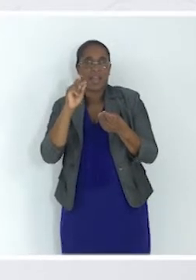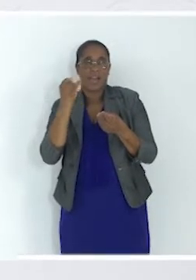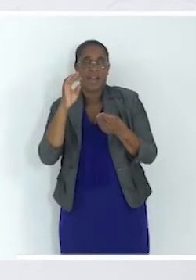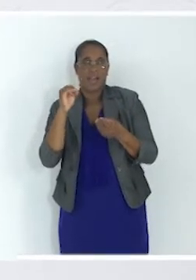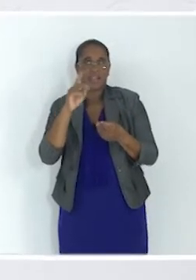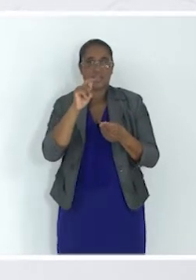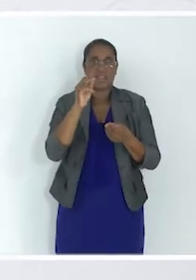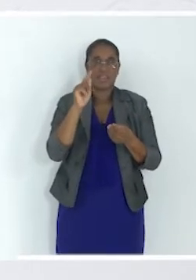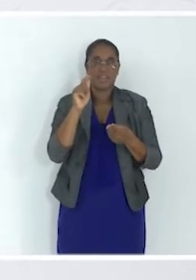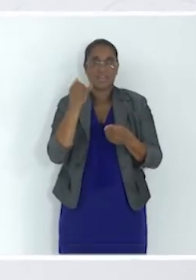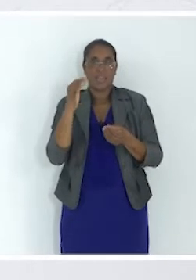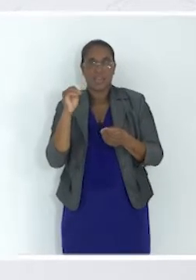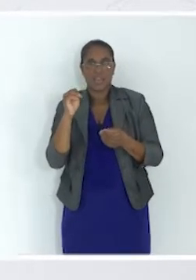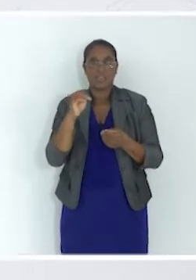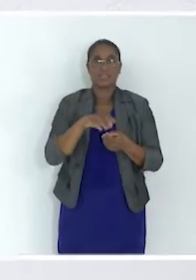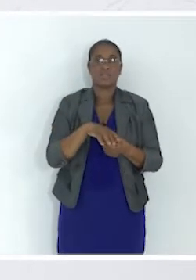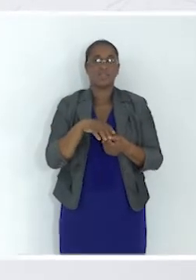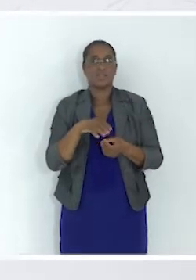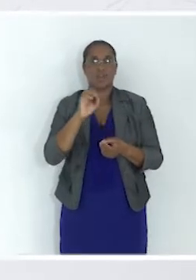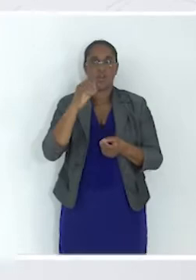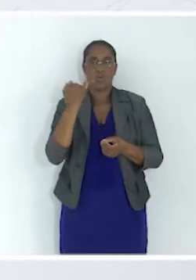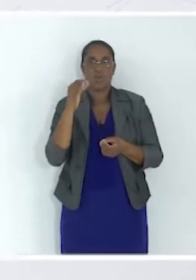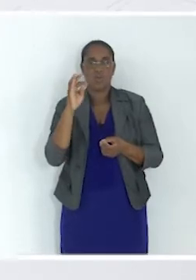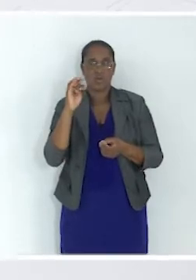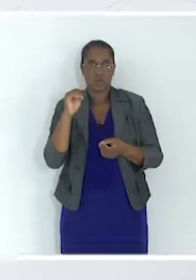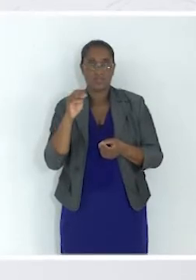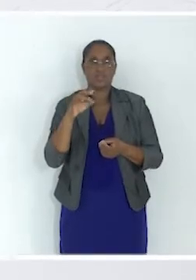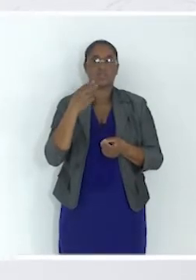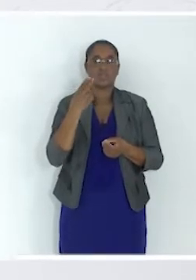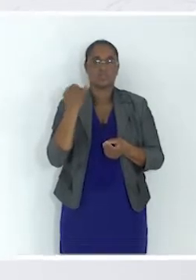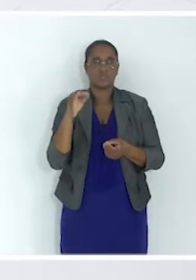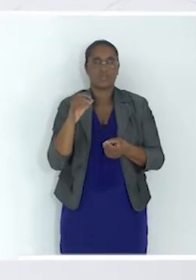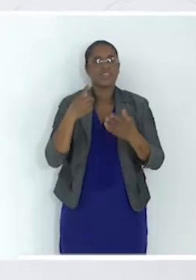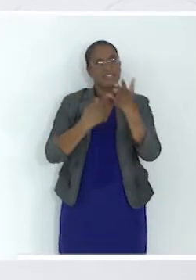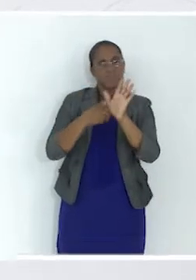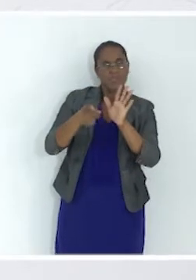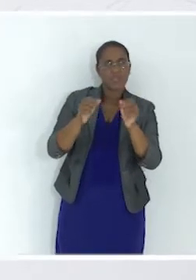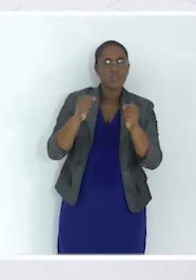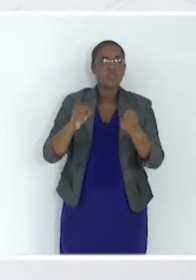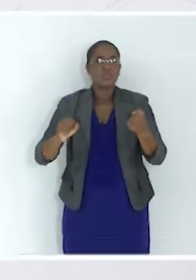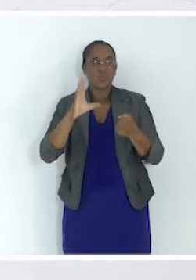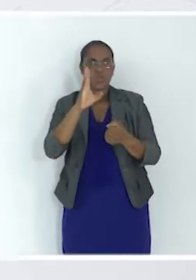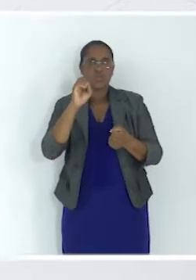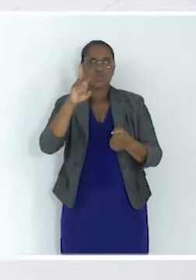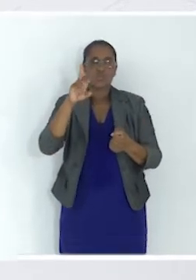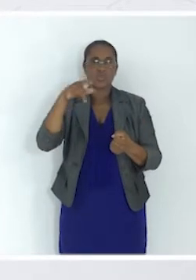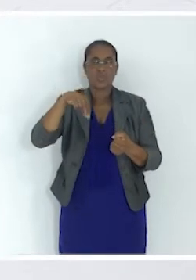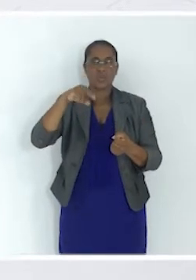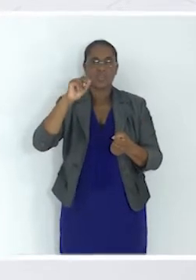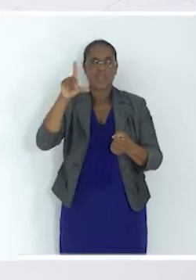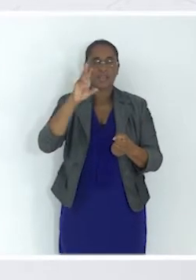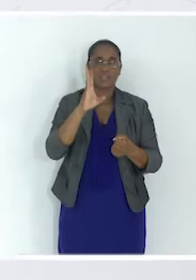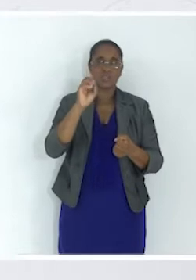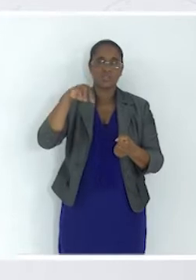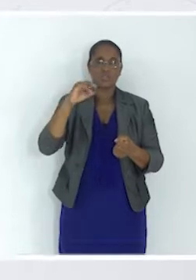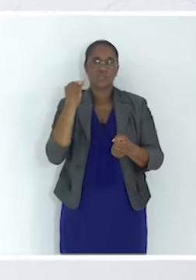Temos ali exemplos. Jornal, jornais. Papel, papéis. Réptil, répteis. Anzol,